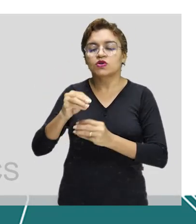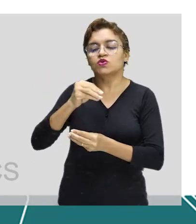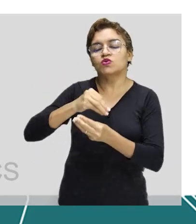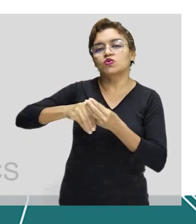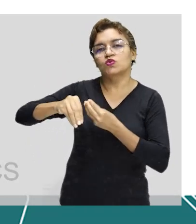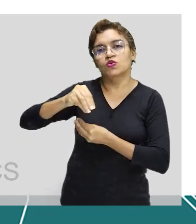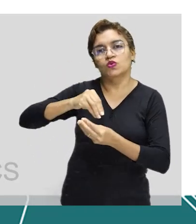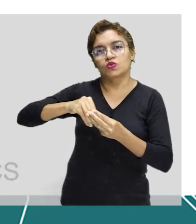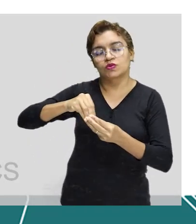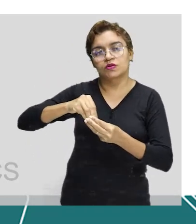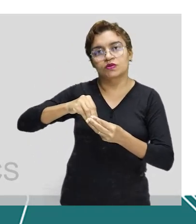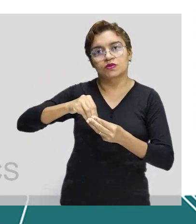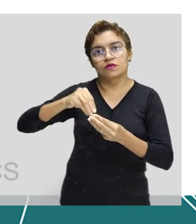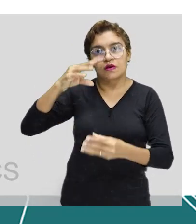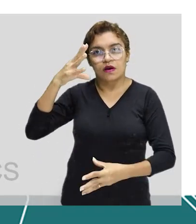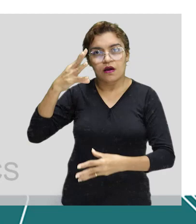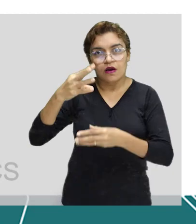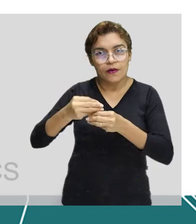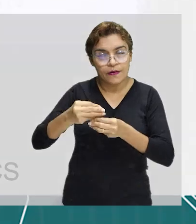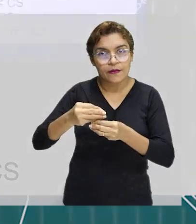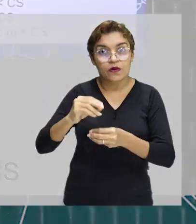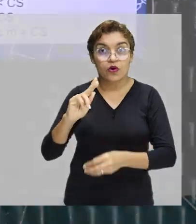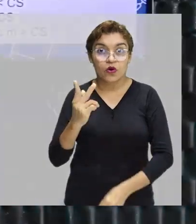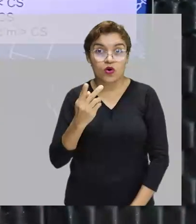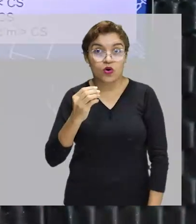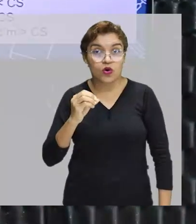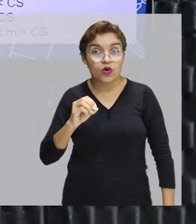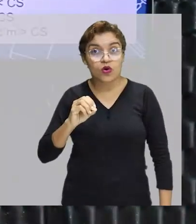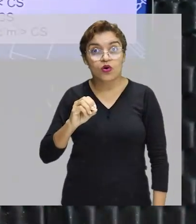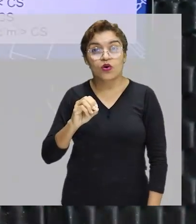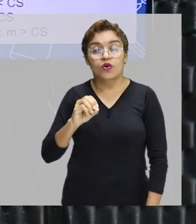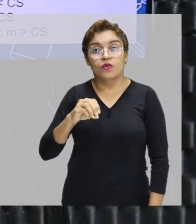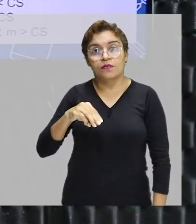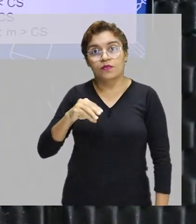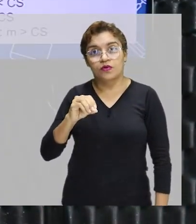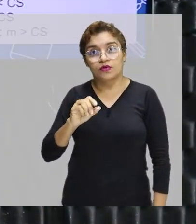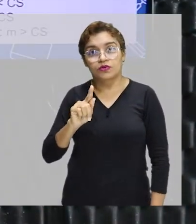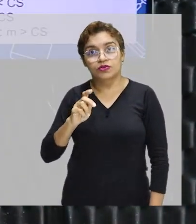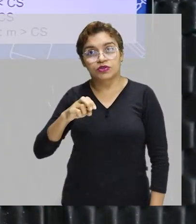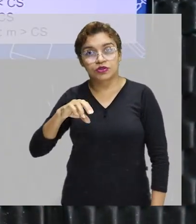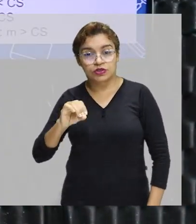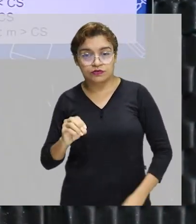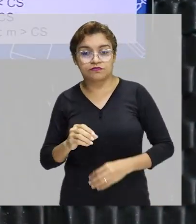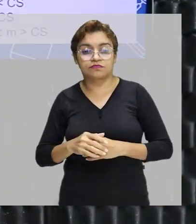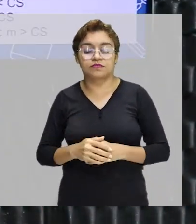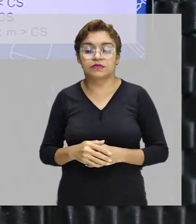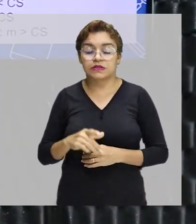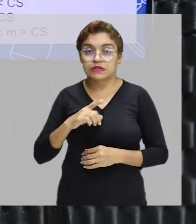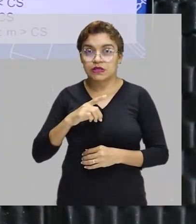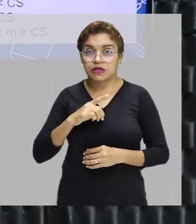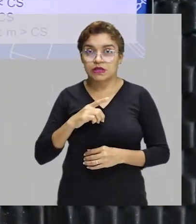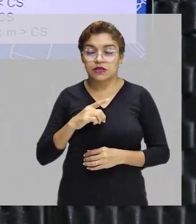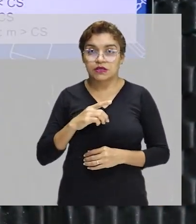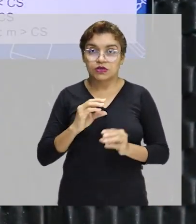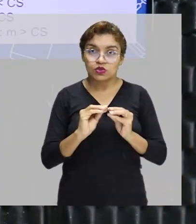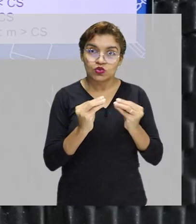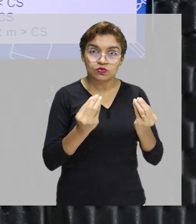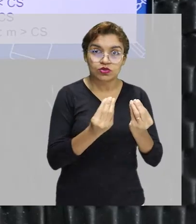misturas homogêneas. E se nós temos uma mistura, turminha, nós vamos ter pelo menos duas